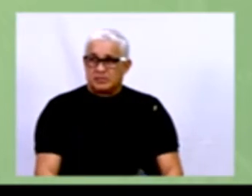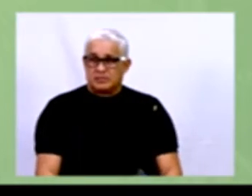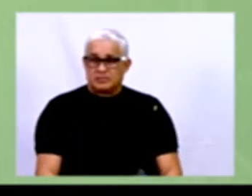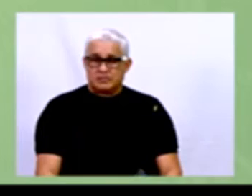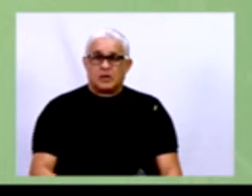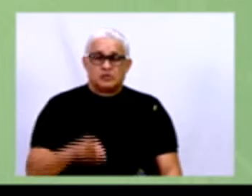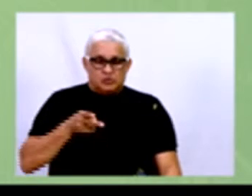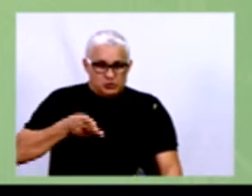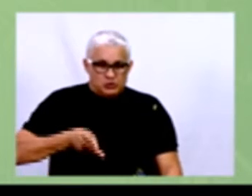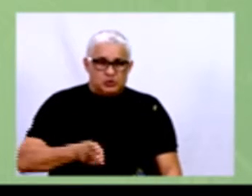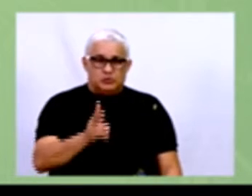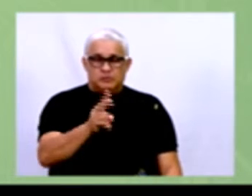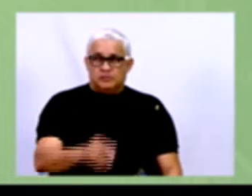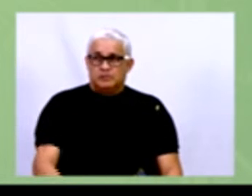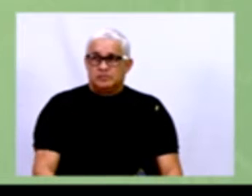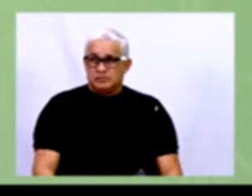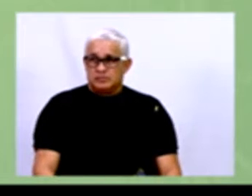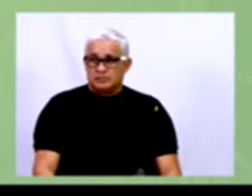contínua.